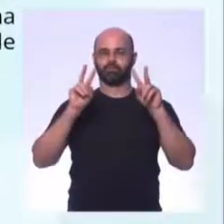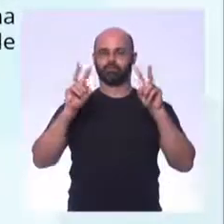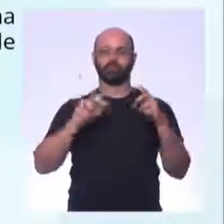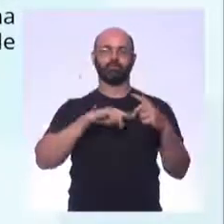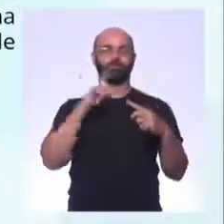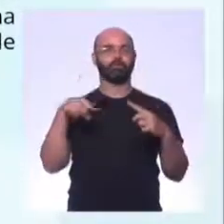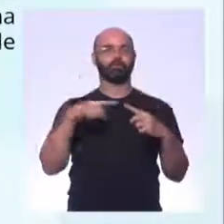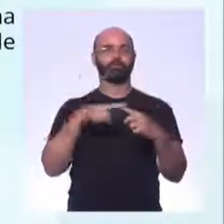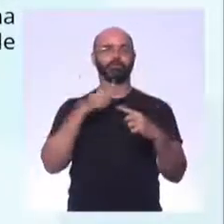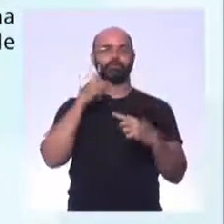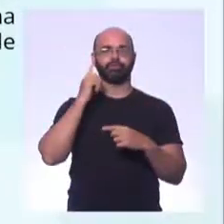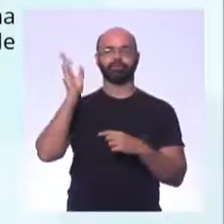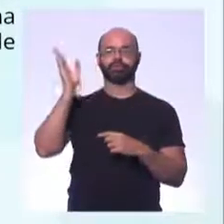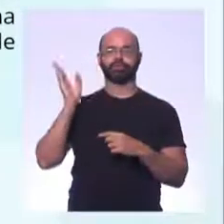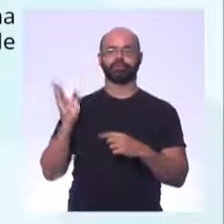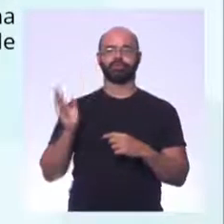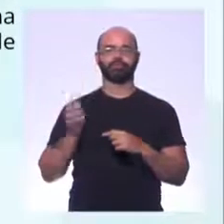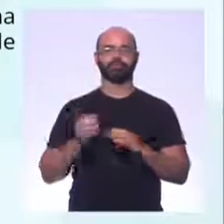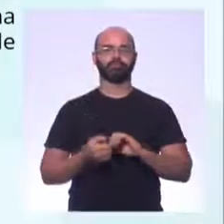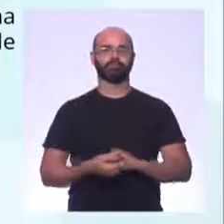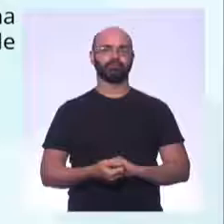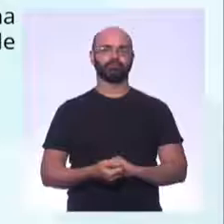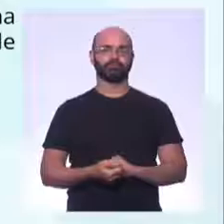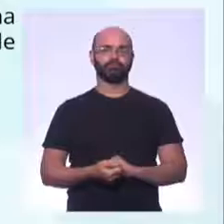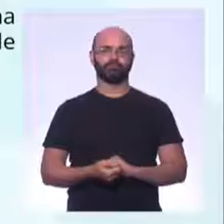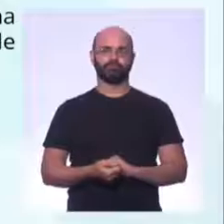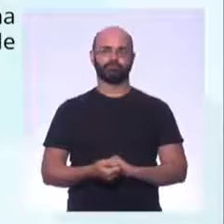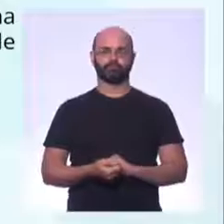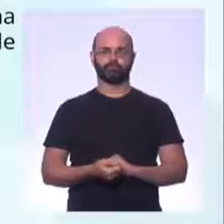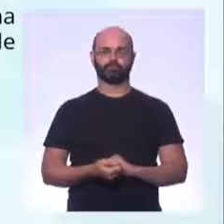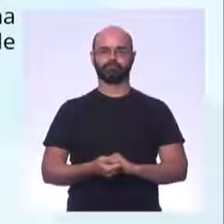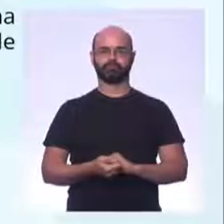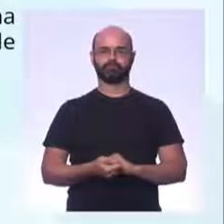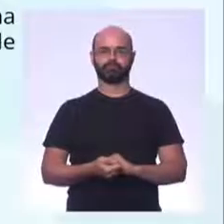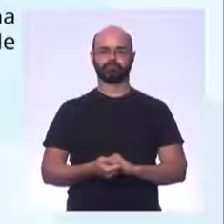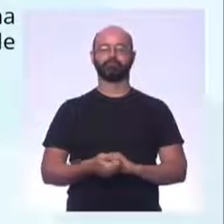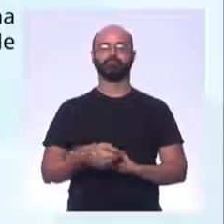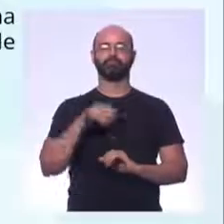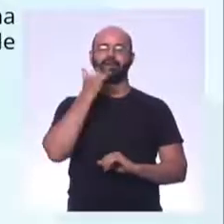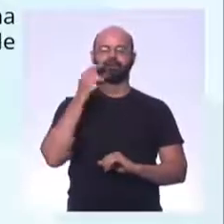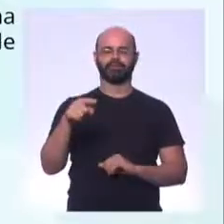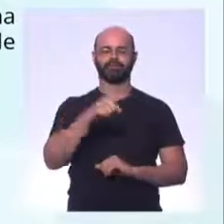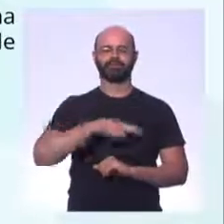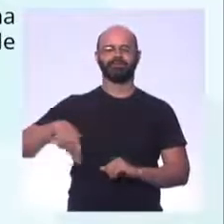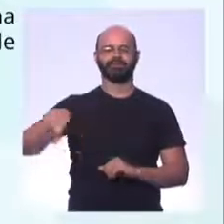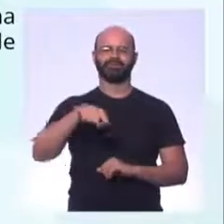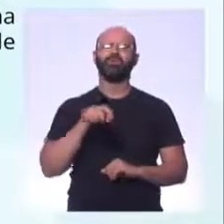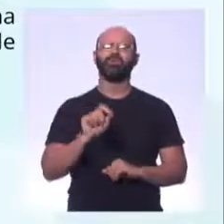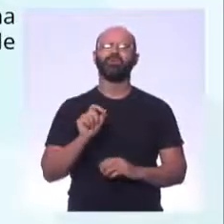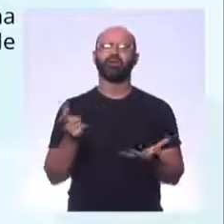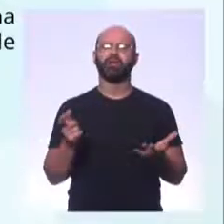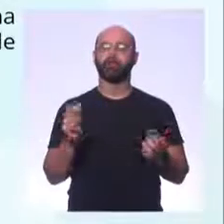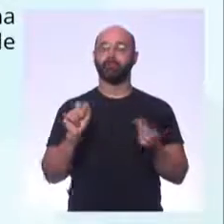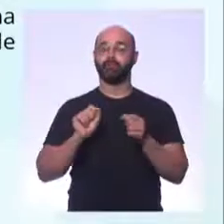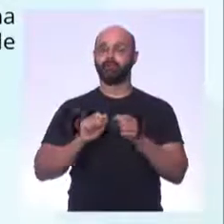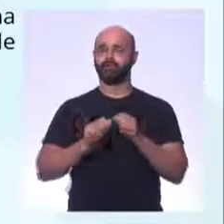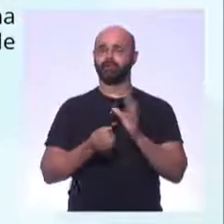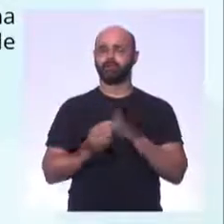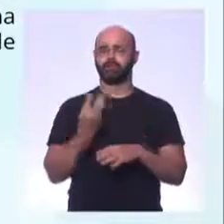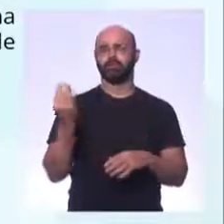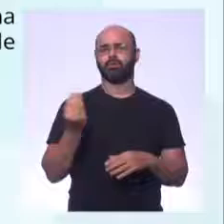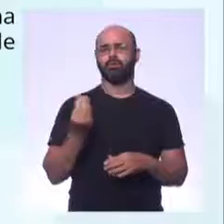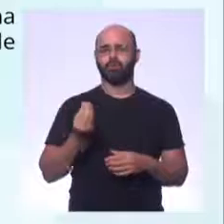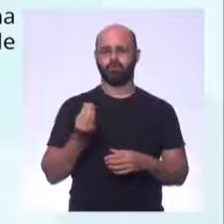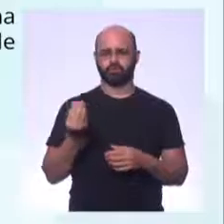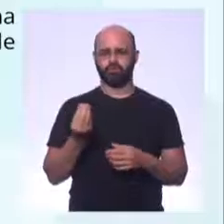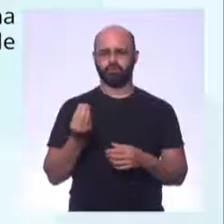O participante deverá aprender o que é o circuito elétrico e como construí-lo, identificar o